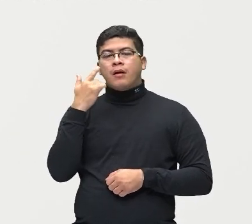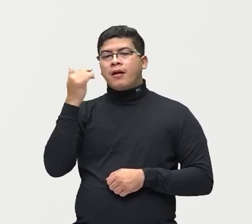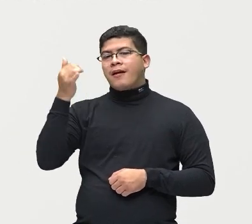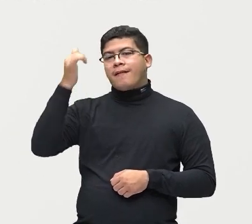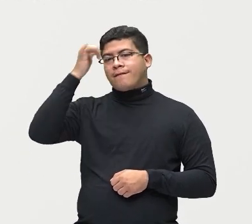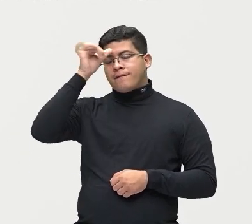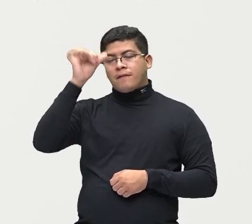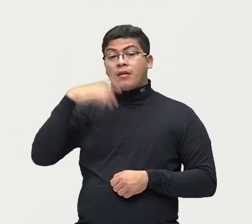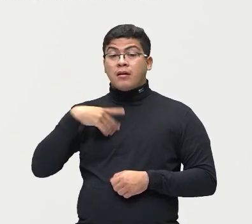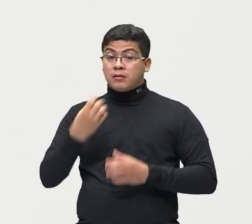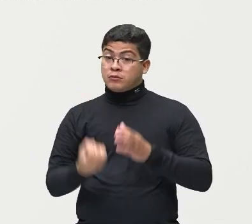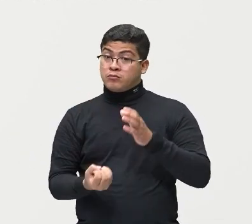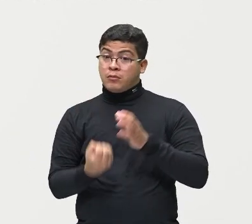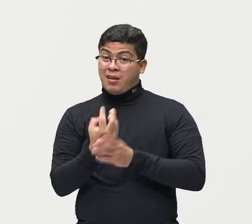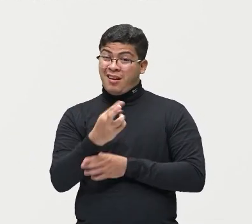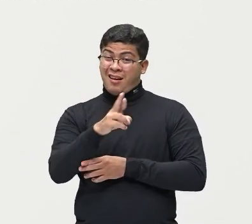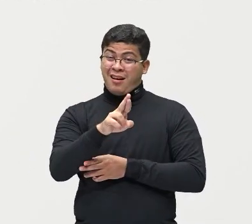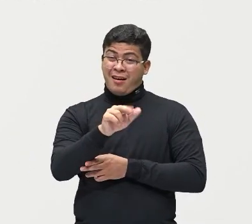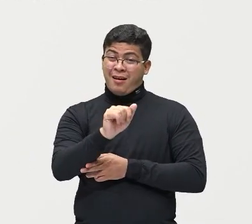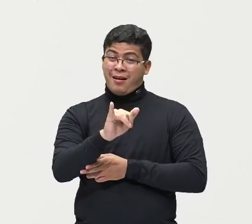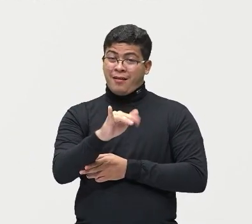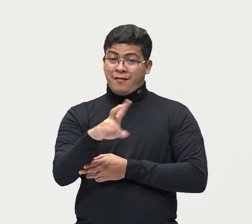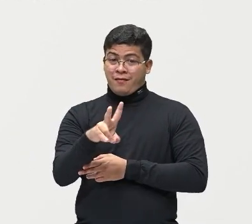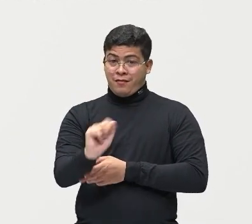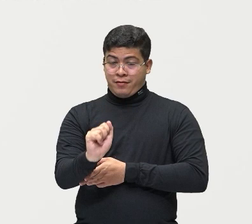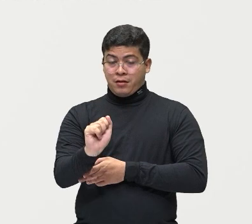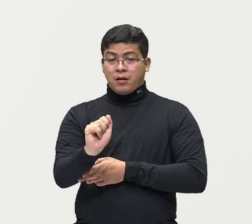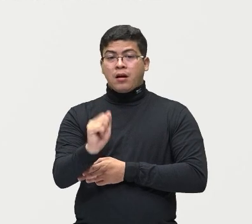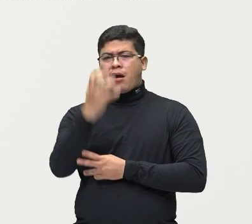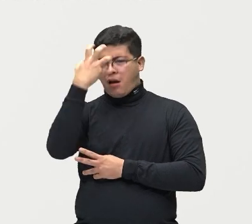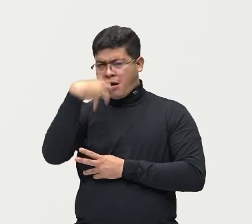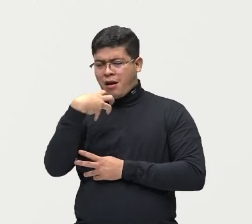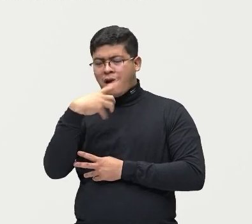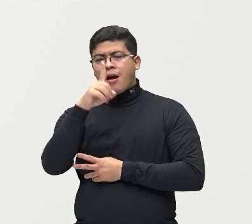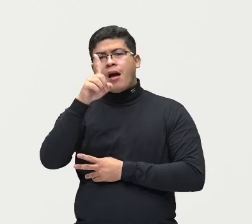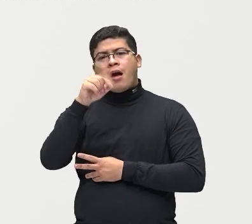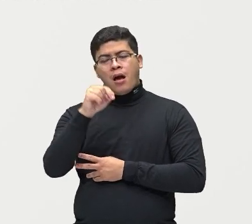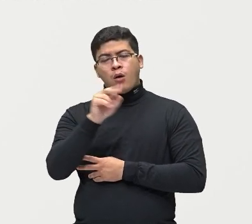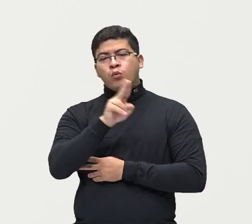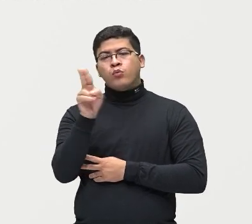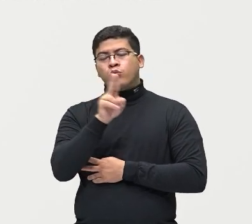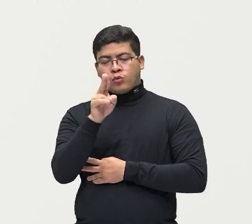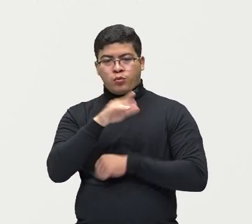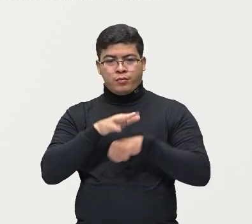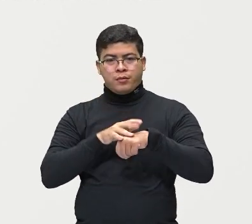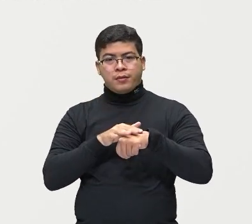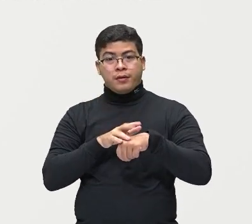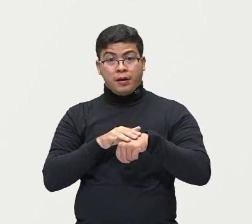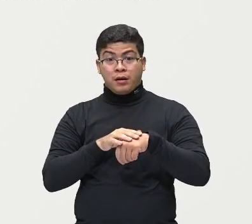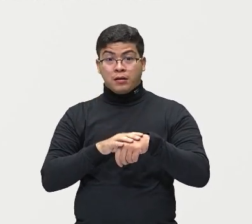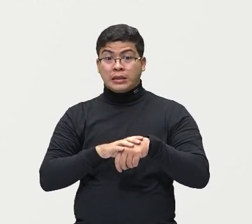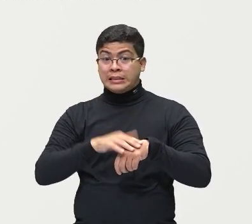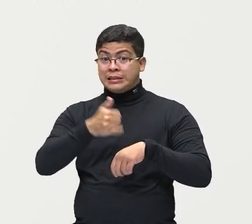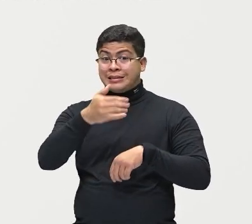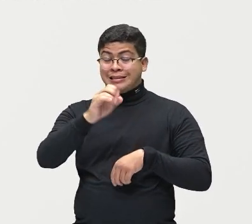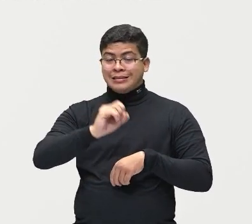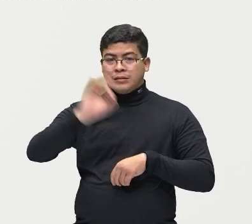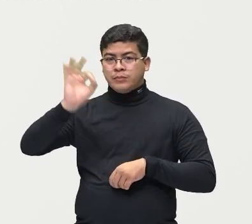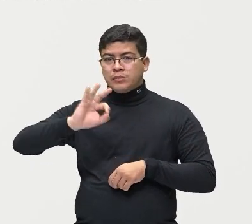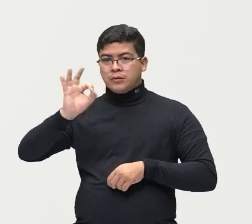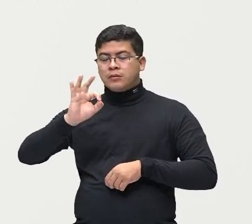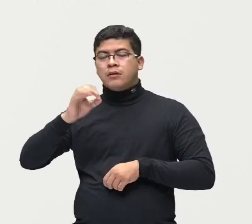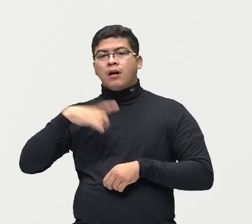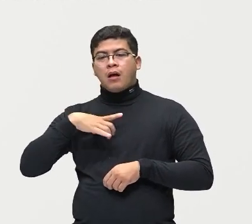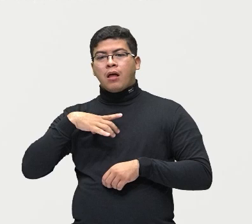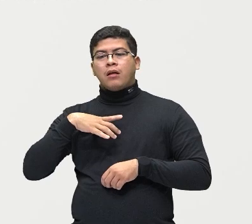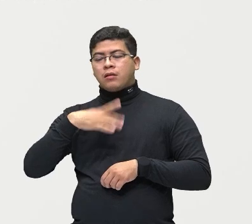raiva. Raiva, que é o nome da doença, que até então era mortal em 100% dos casos, né? Então,